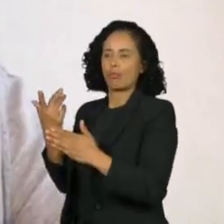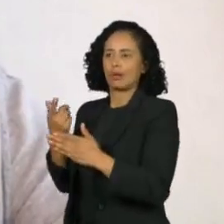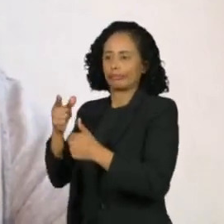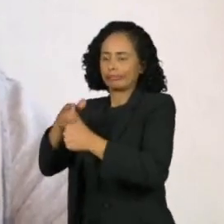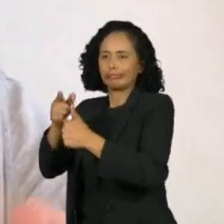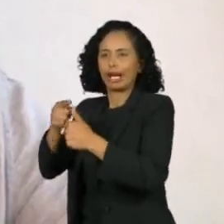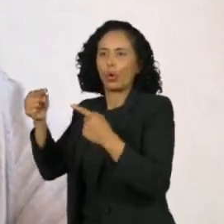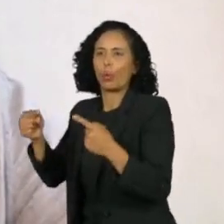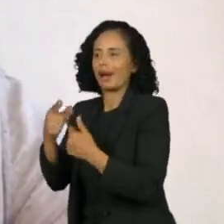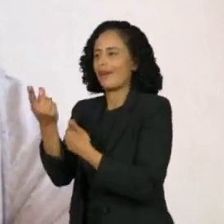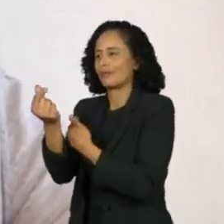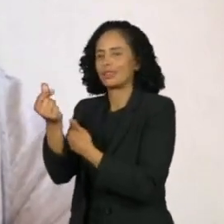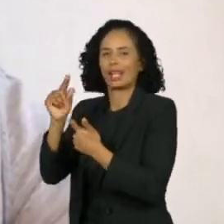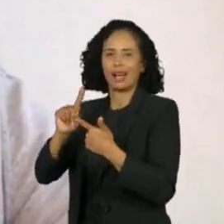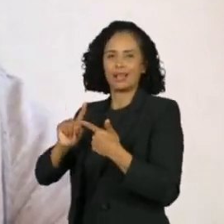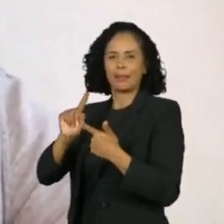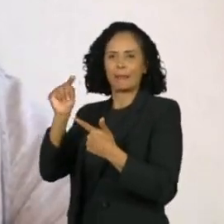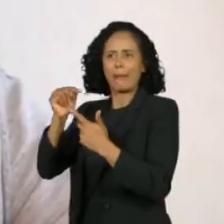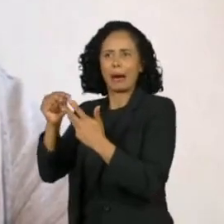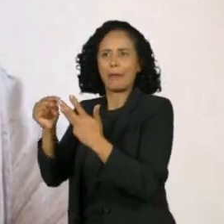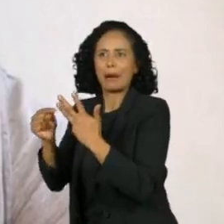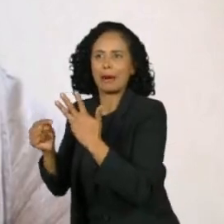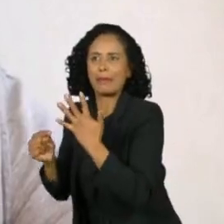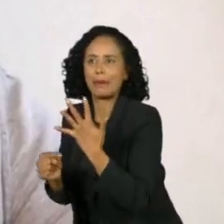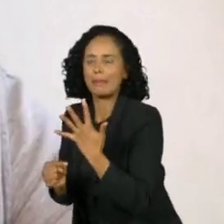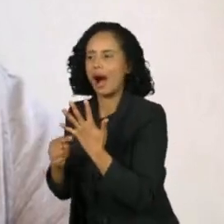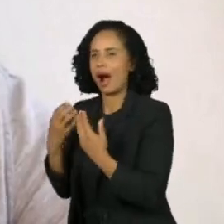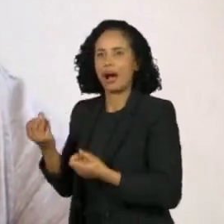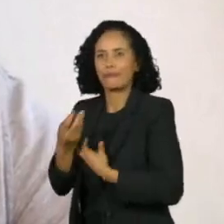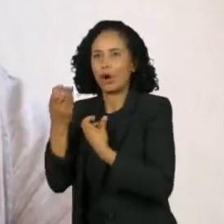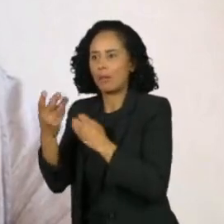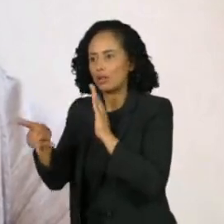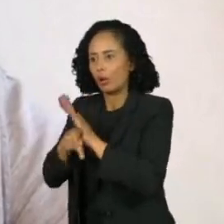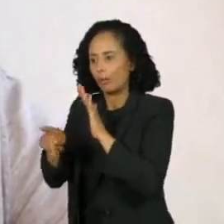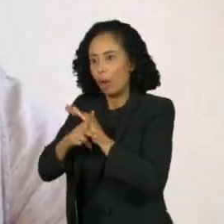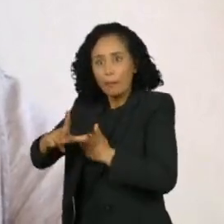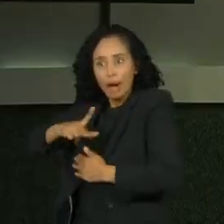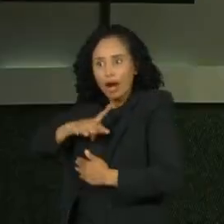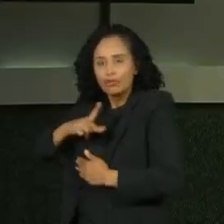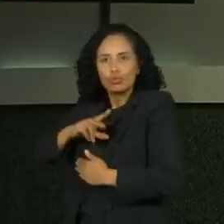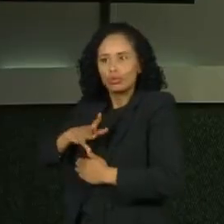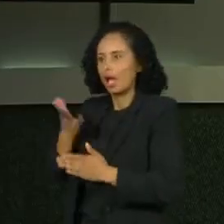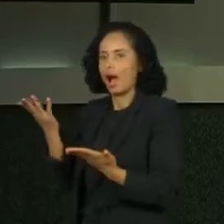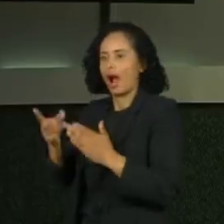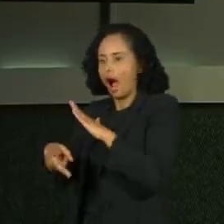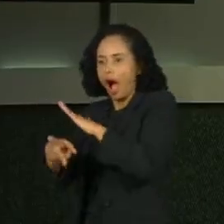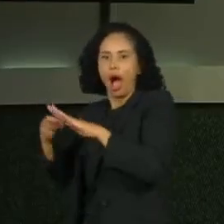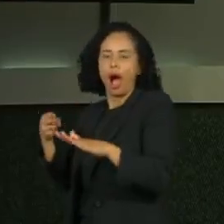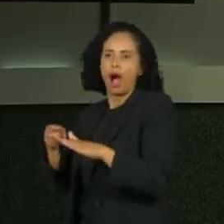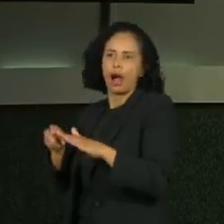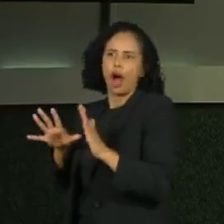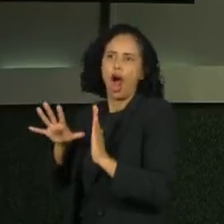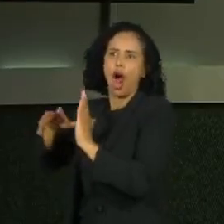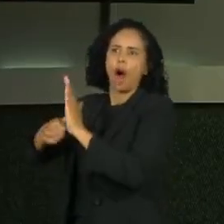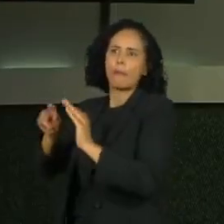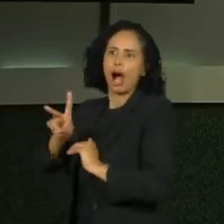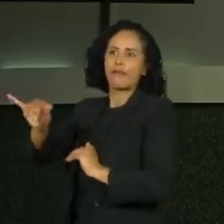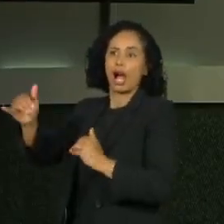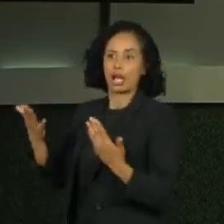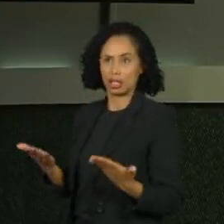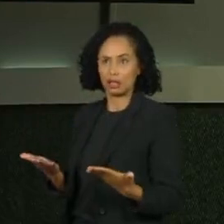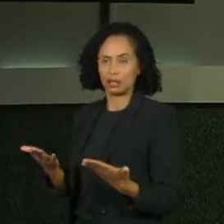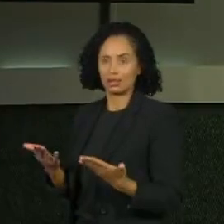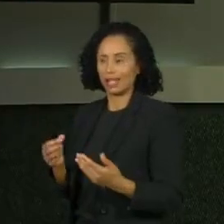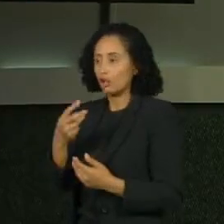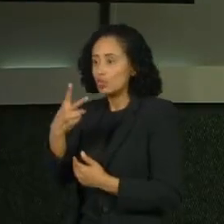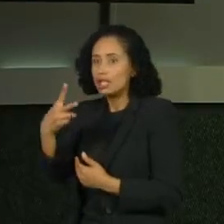suas finanças e outros detalhes de informações mantidas no site do governo federal. Na verdade, nós estamos falando aí de mais de